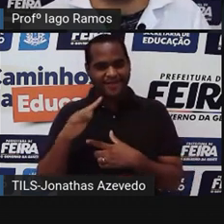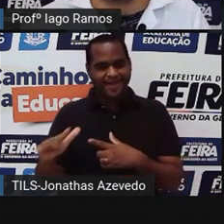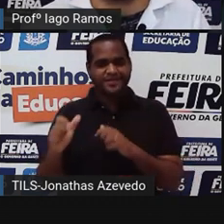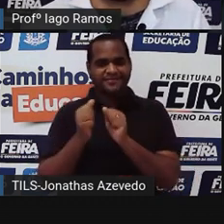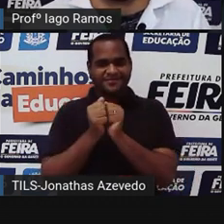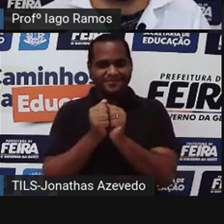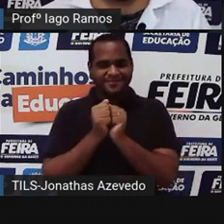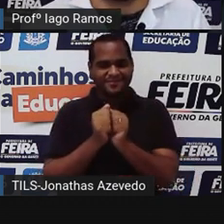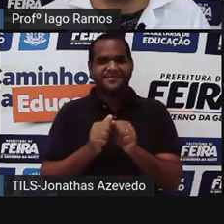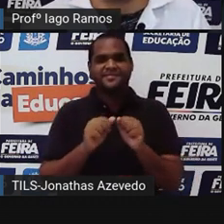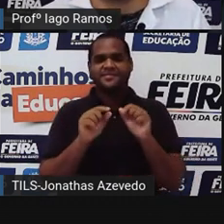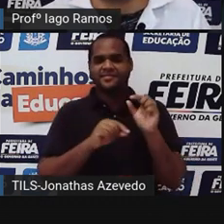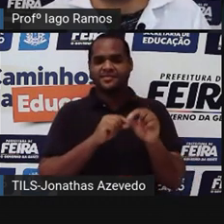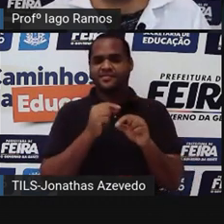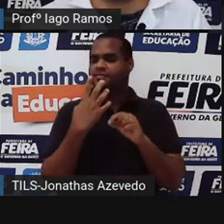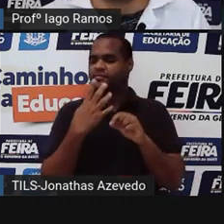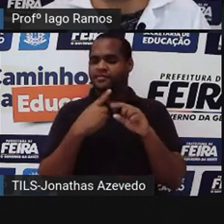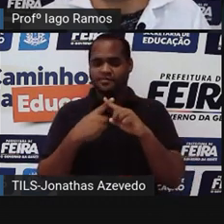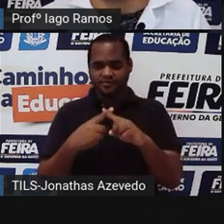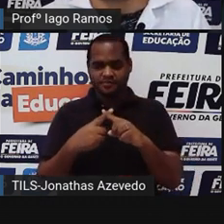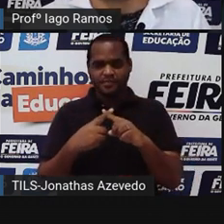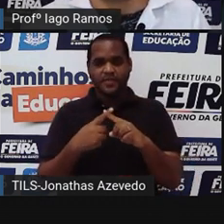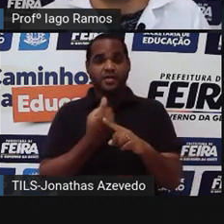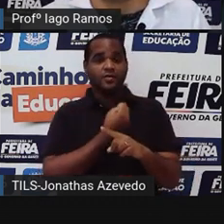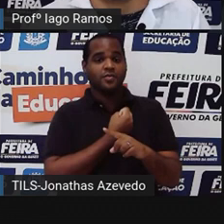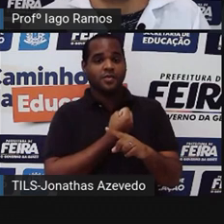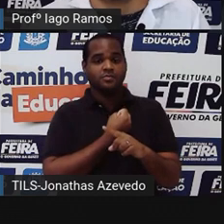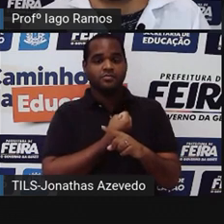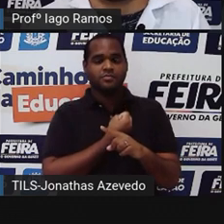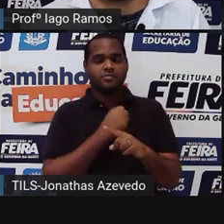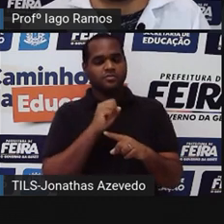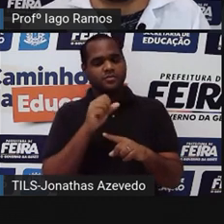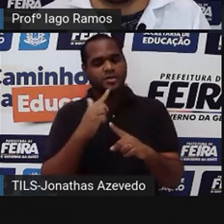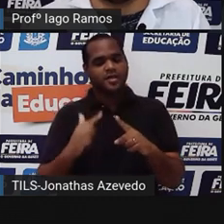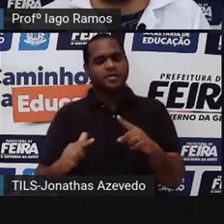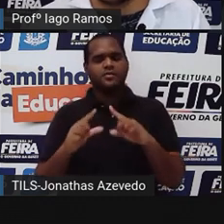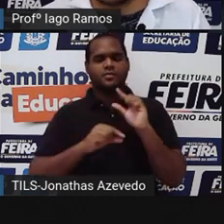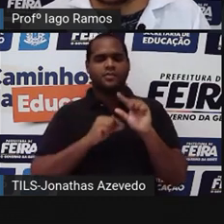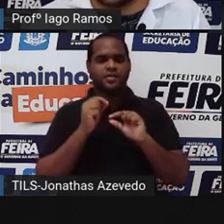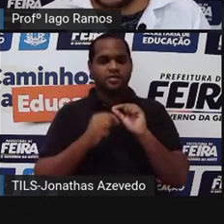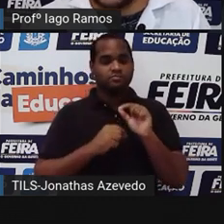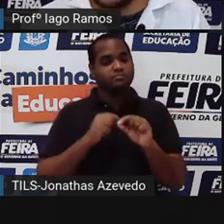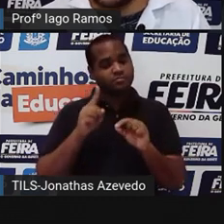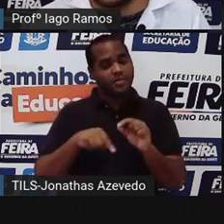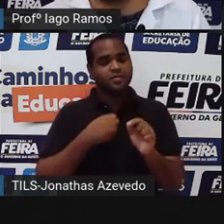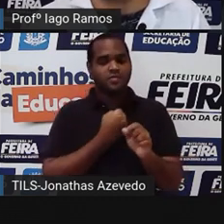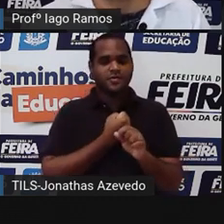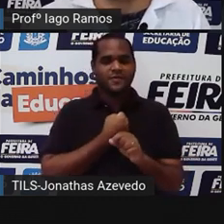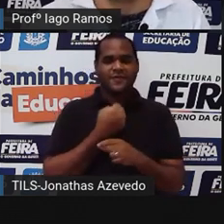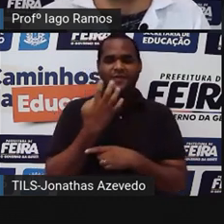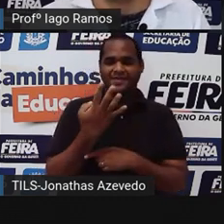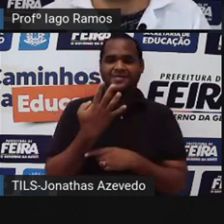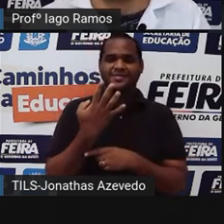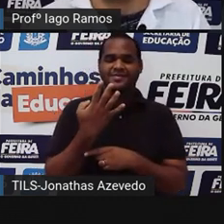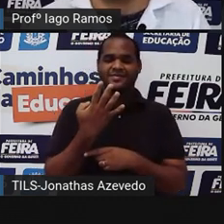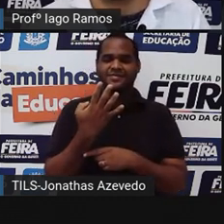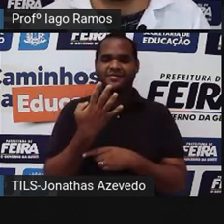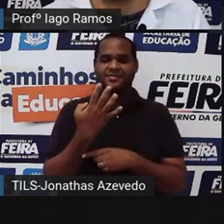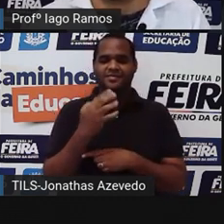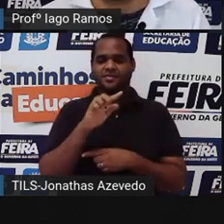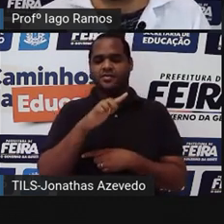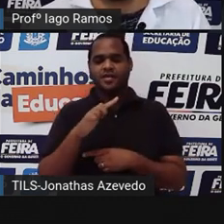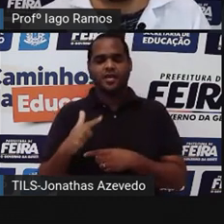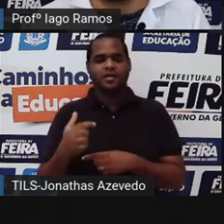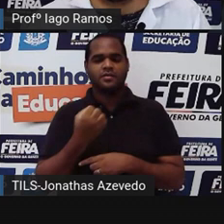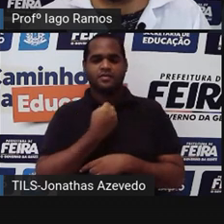Aqui, ó, 4x. Então, qual é o número que acompanha o termo linear? É o 4. E esse que acompanha o termo